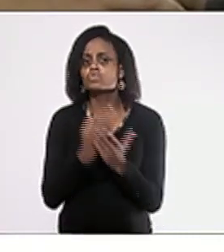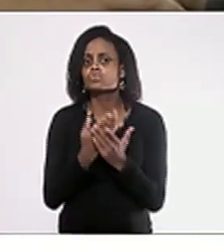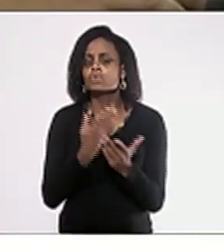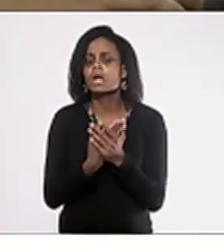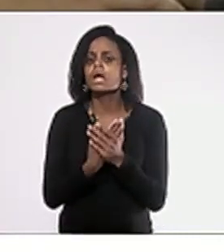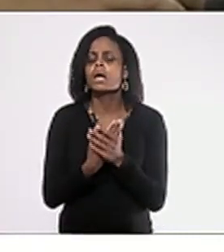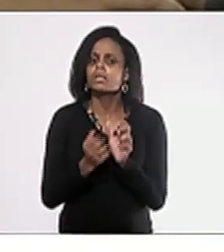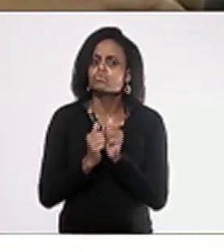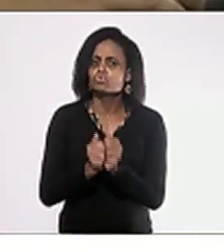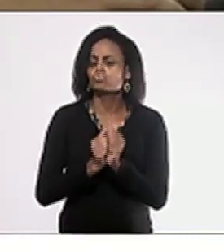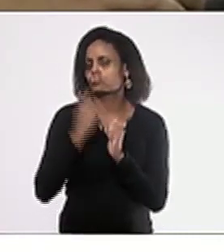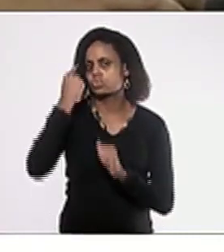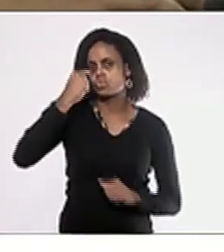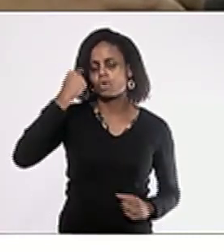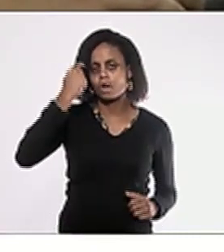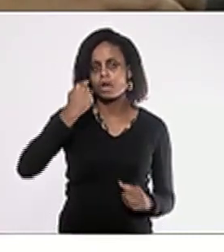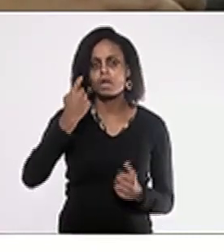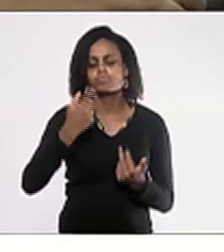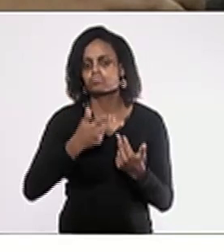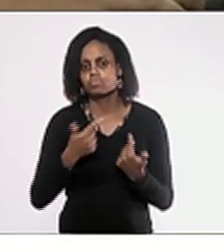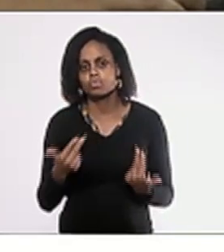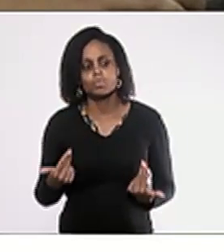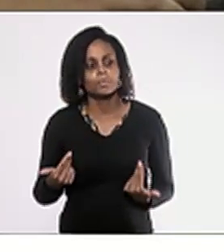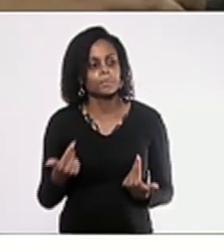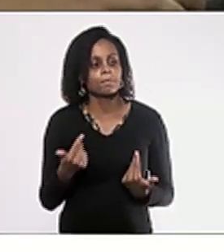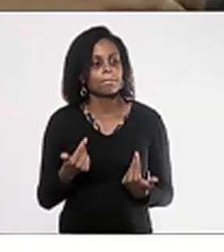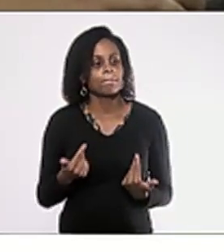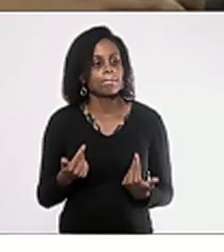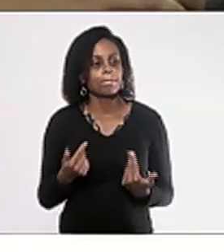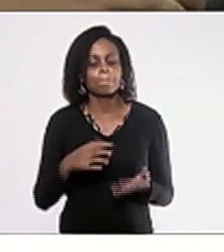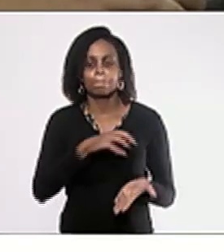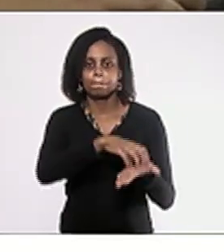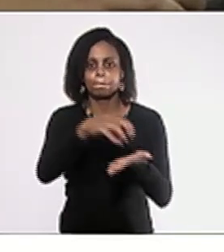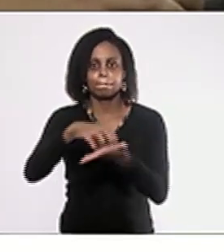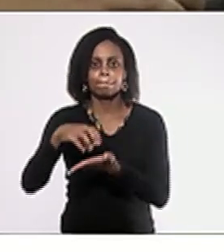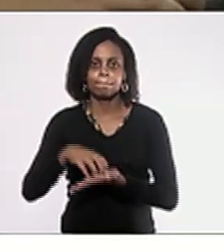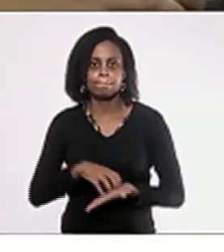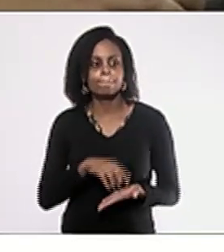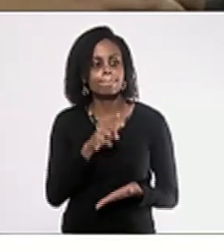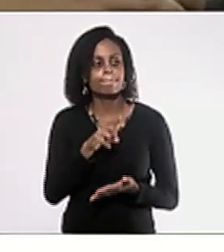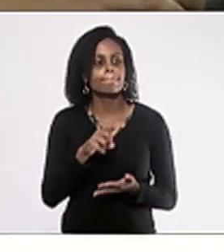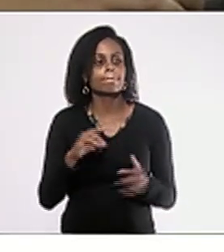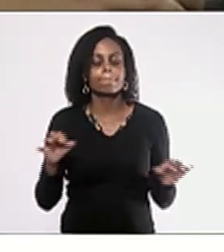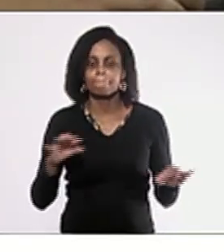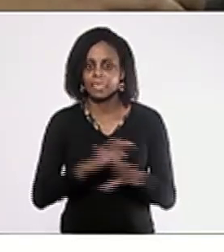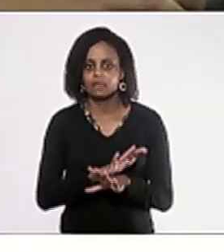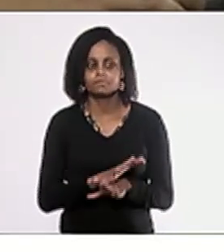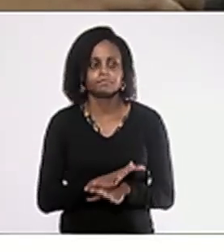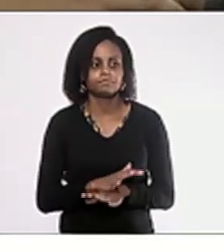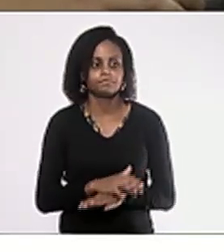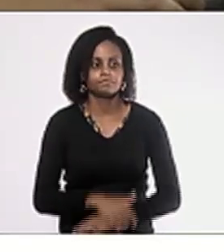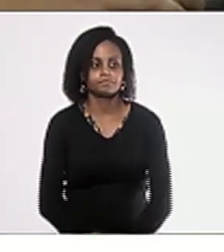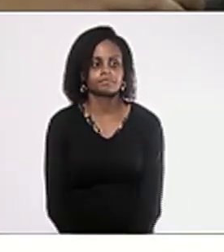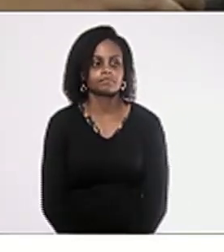com o jurídico e com, né, o departamento lá que vai estar resolvendo,